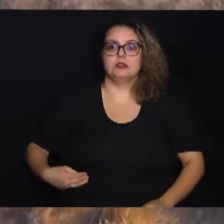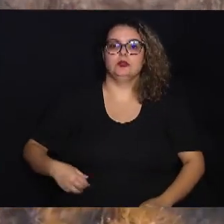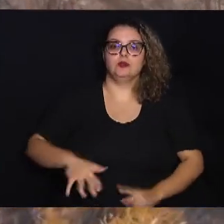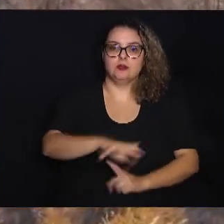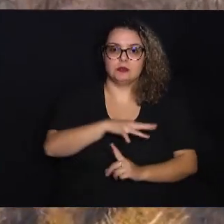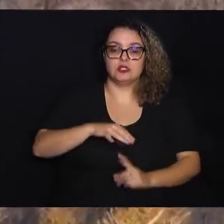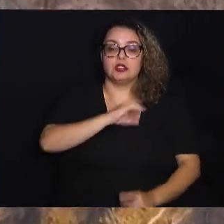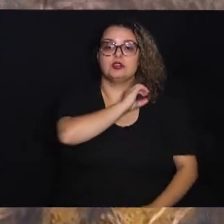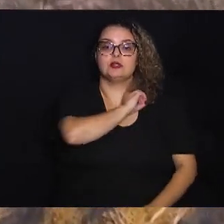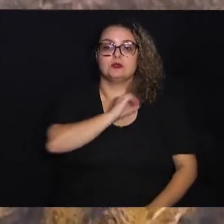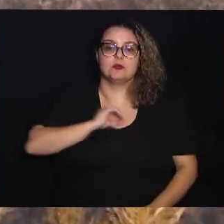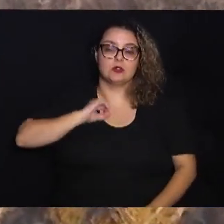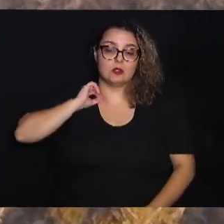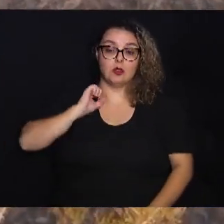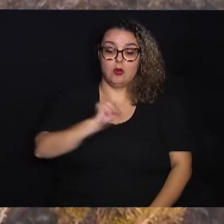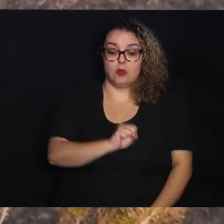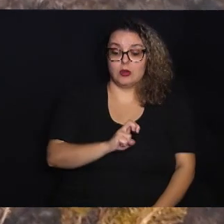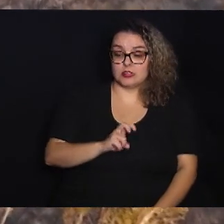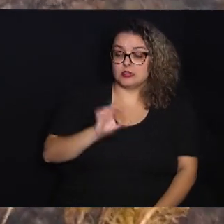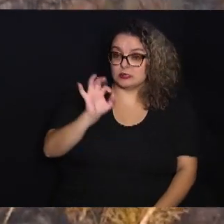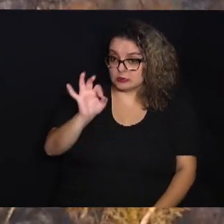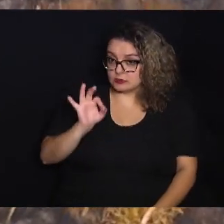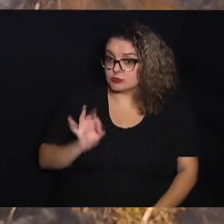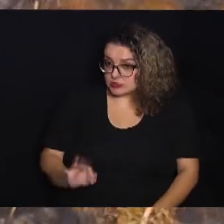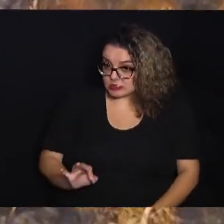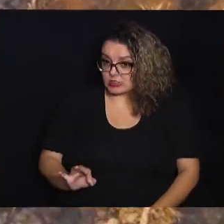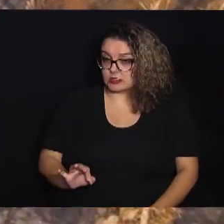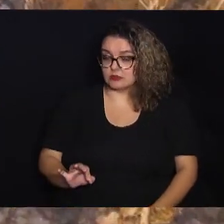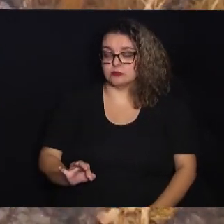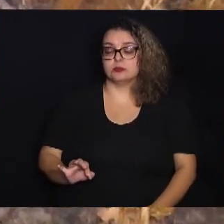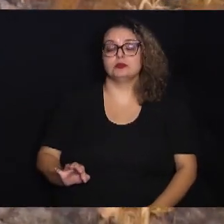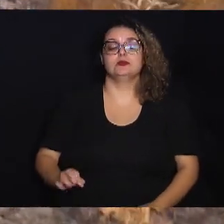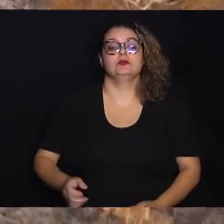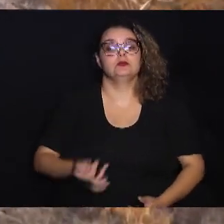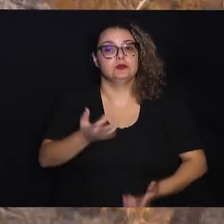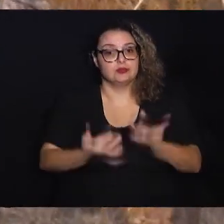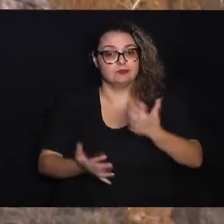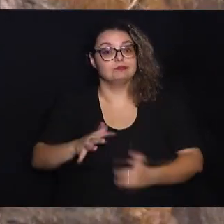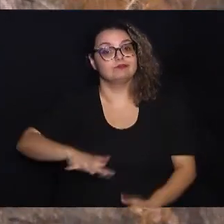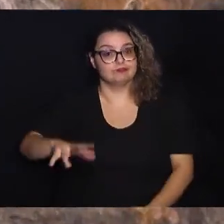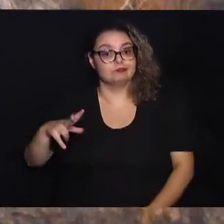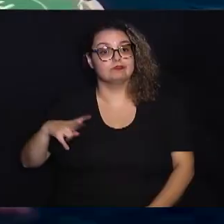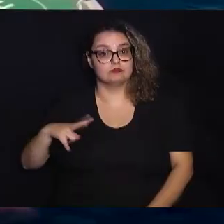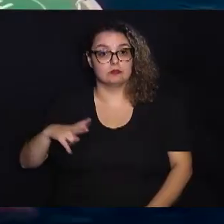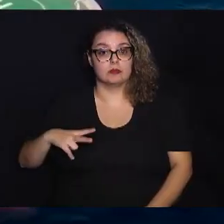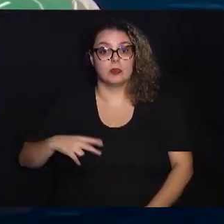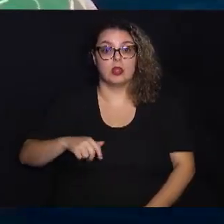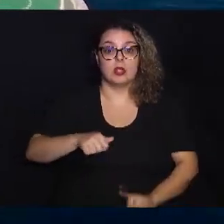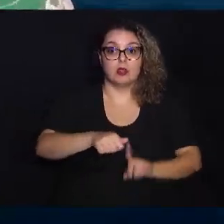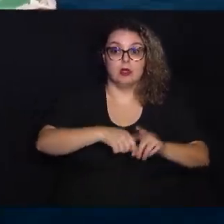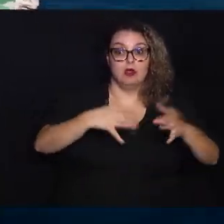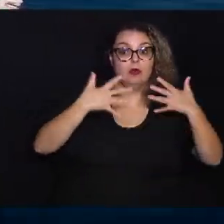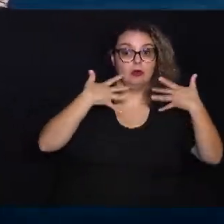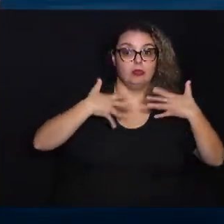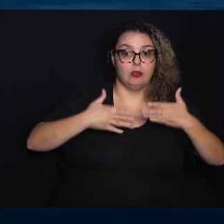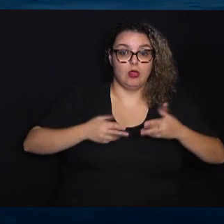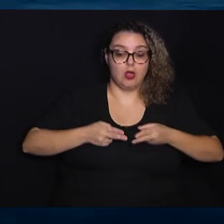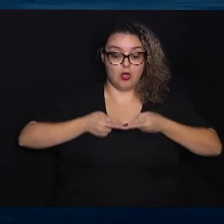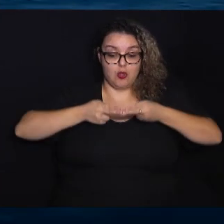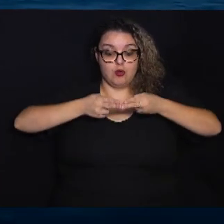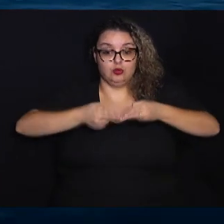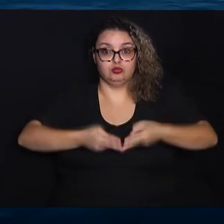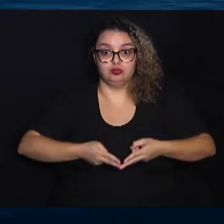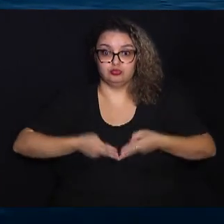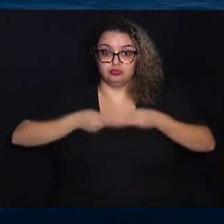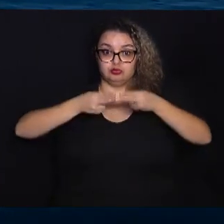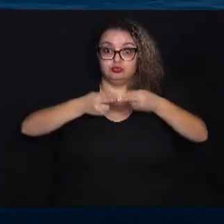Marina Silva, 85% dos incêndios ocorrem em terras privadas. Em janeiro, o maior navio de cruzeiro